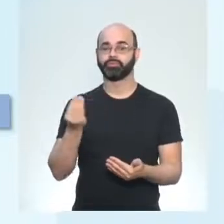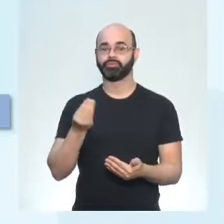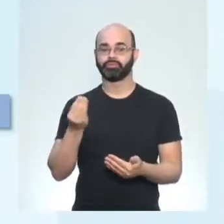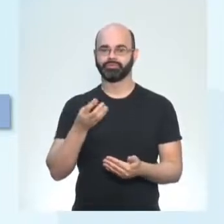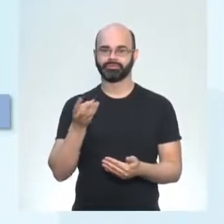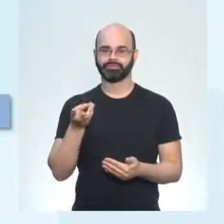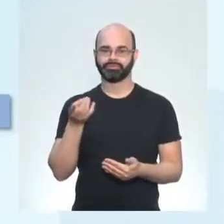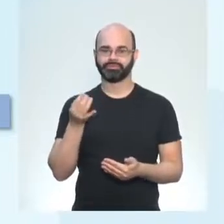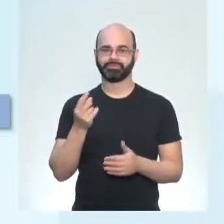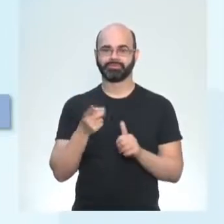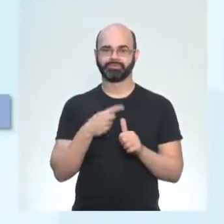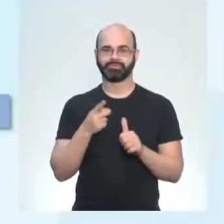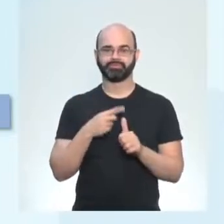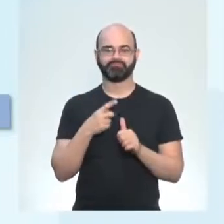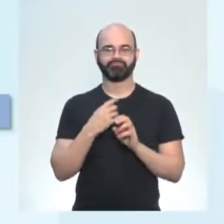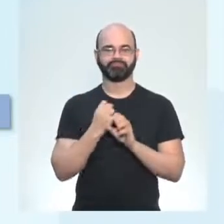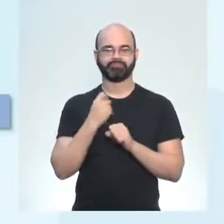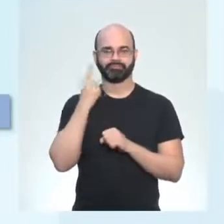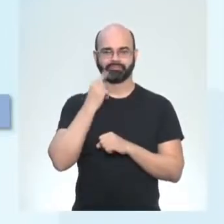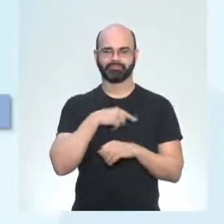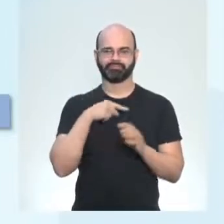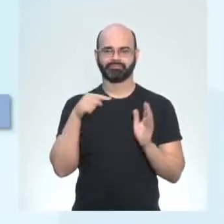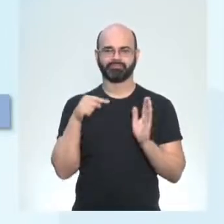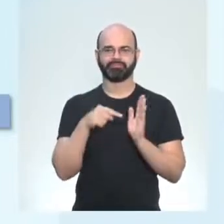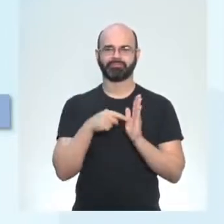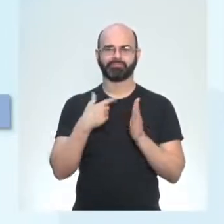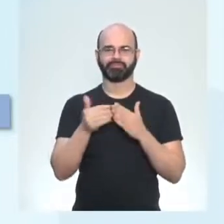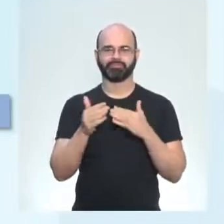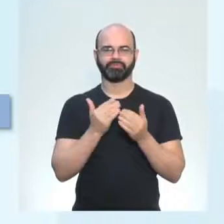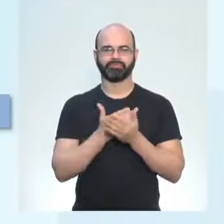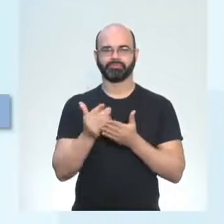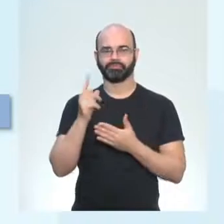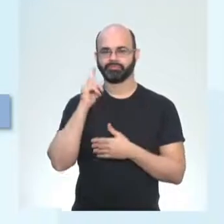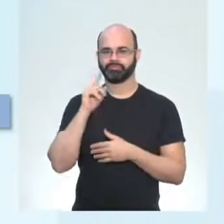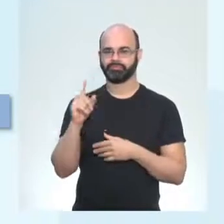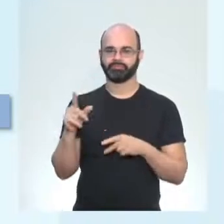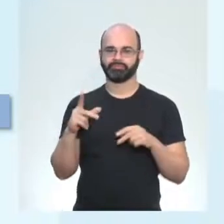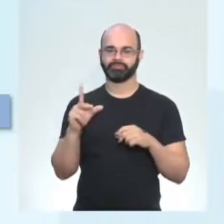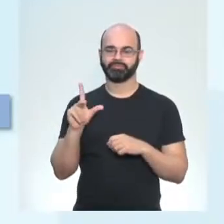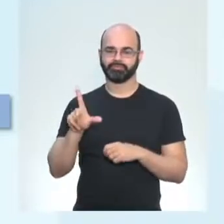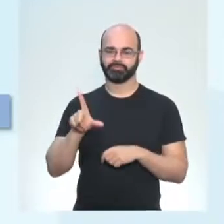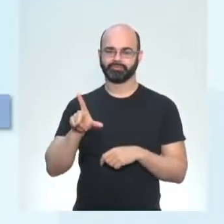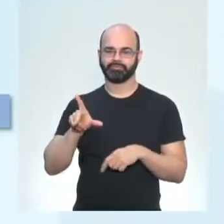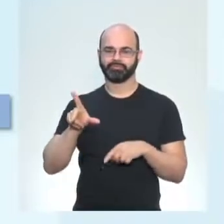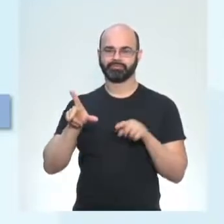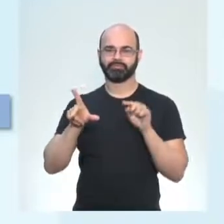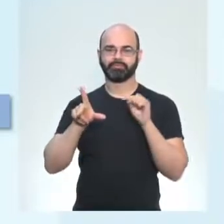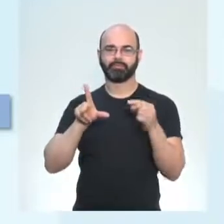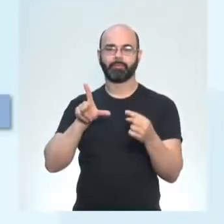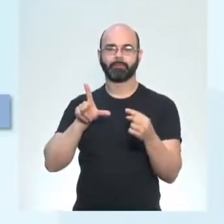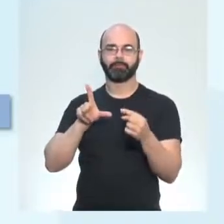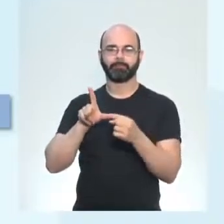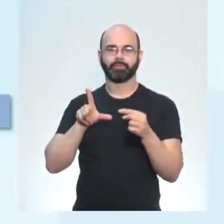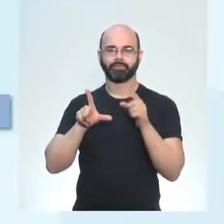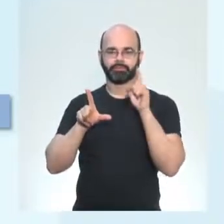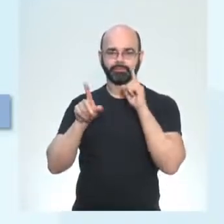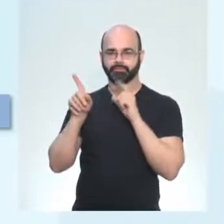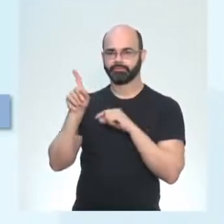vou procurar um ponto qualquer, ó. Eu vou pegar esse ponto aqui, ó. E aí, Jonas, ó, subindo aqui,